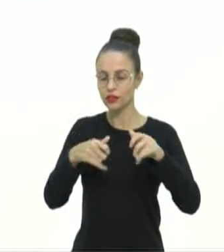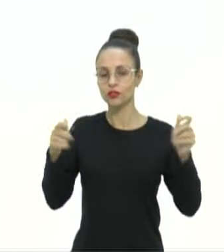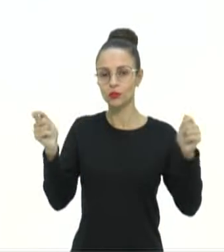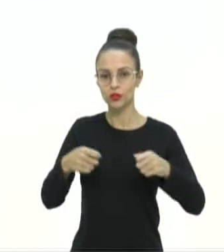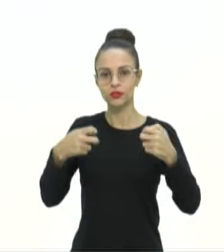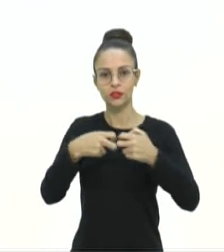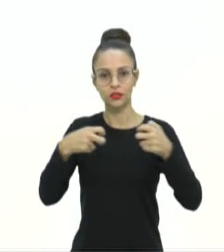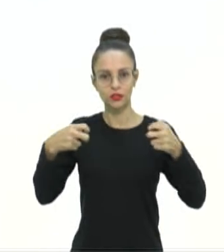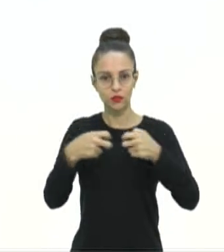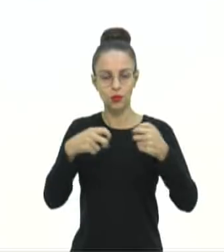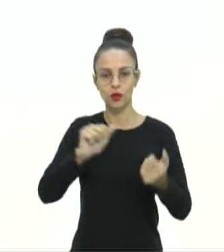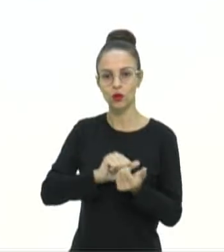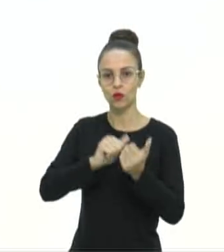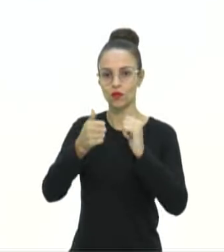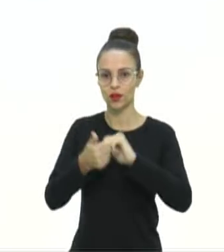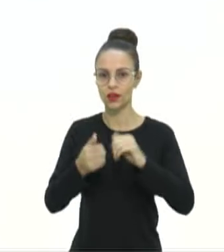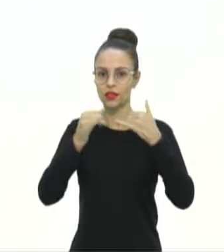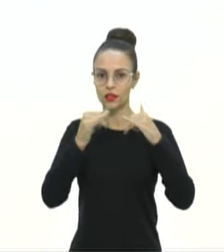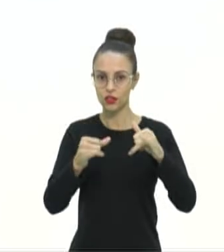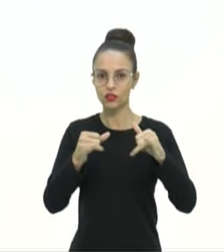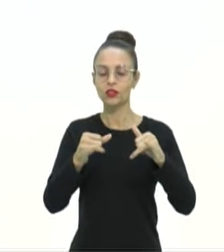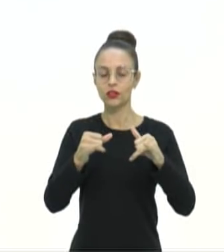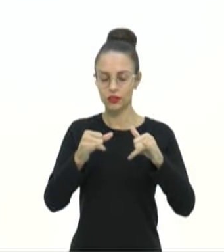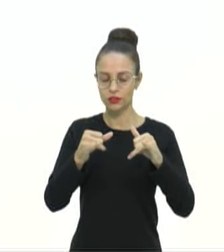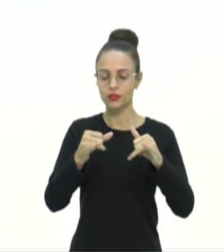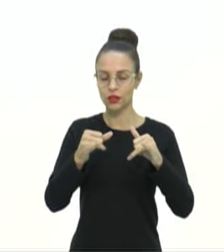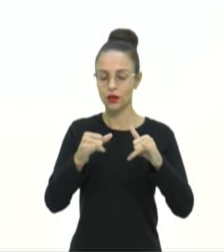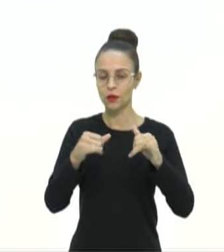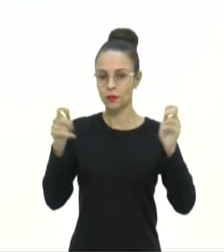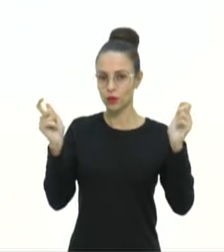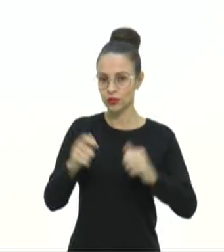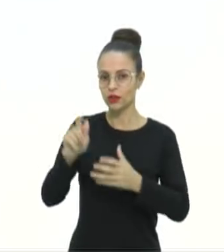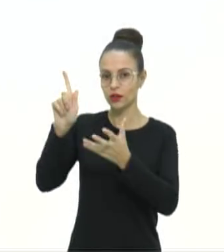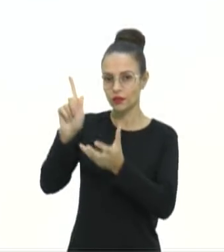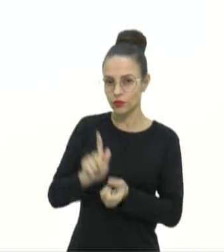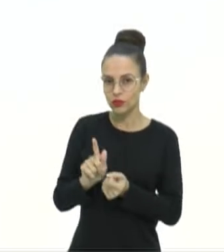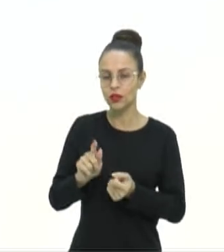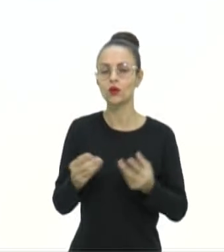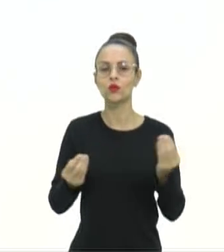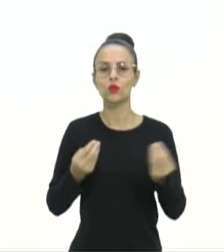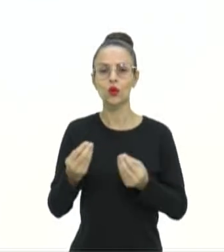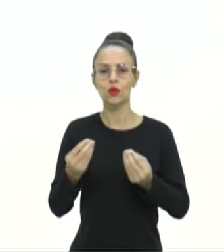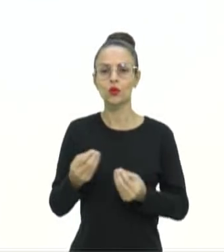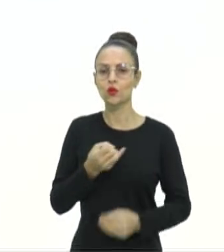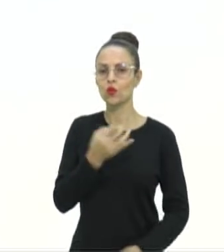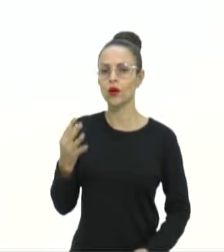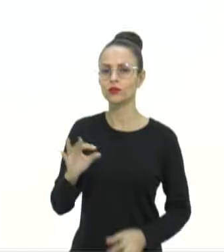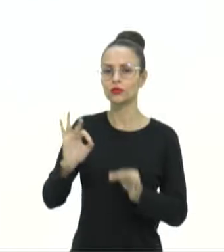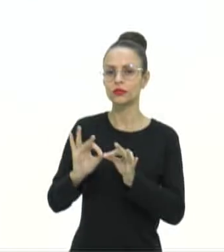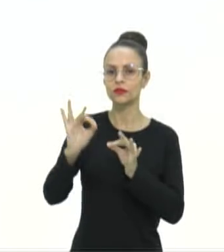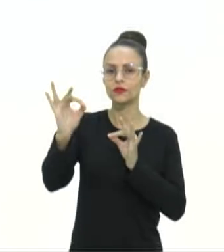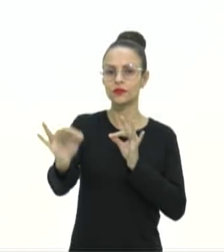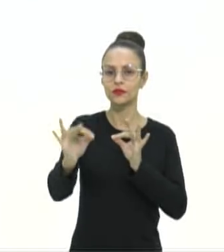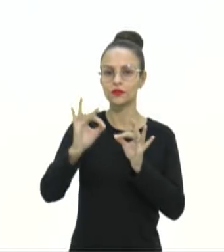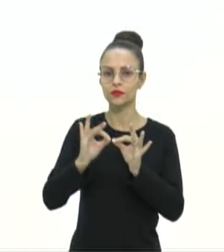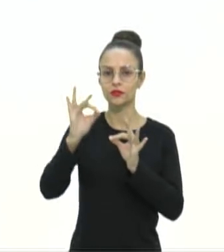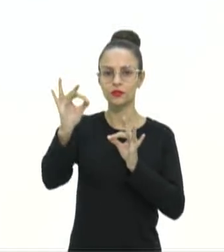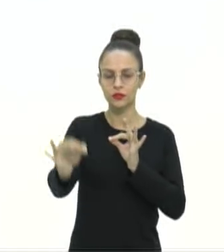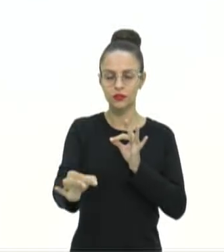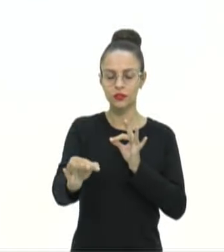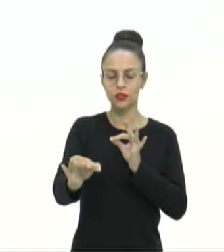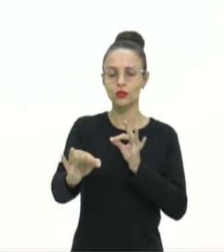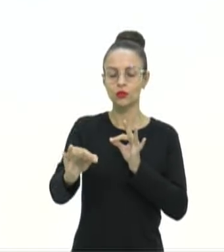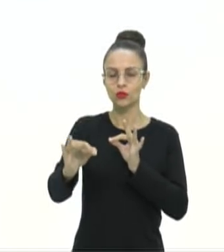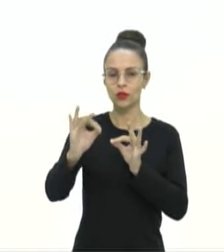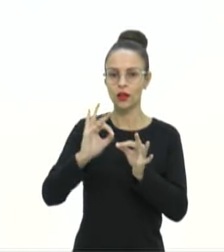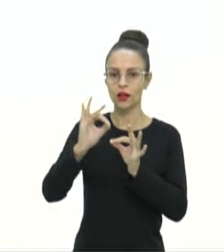é totalmente convertida em energia potencial gravitacional do atleta, qual o valor aproximado do deslocamento